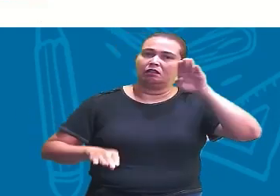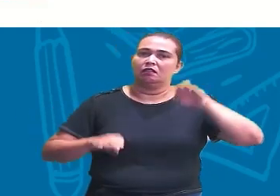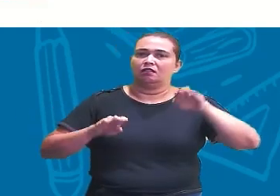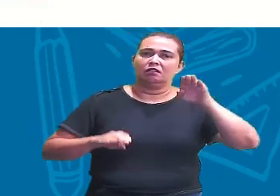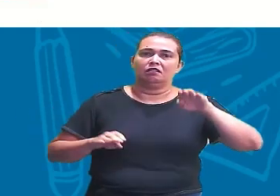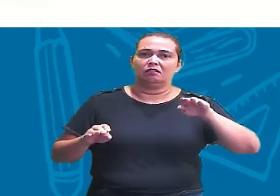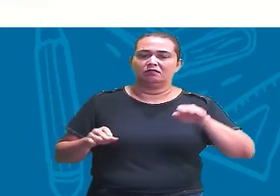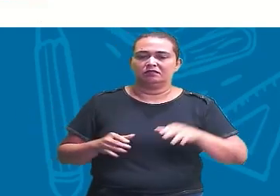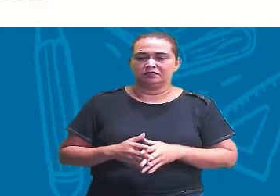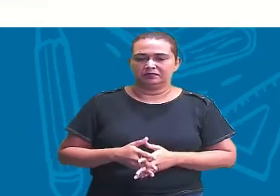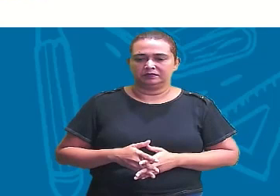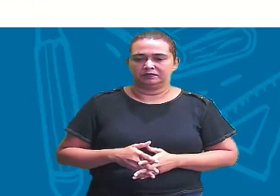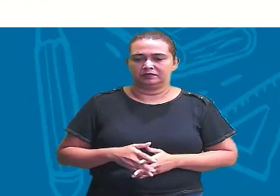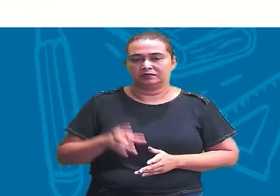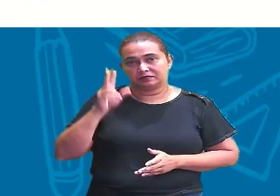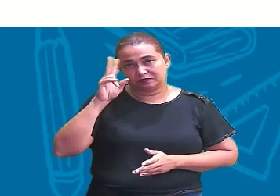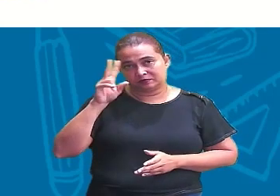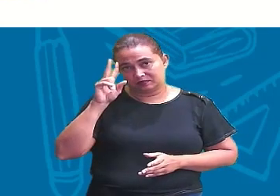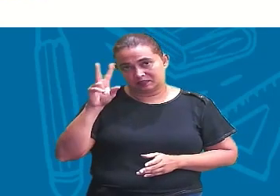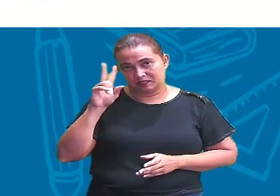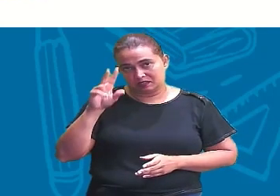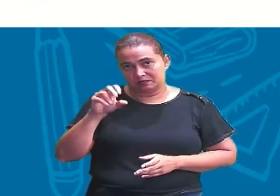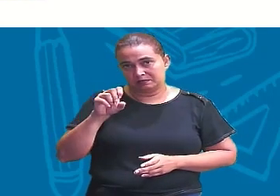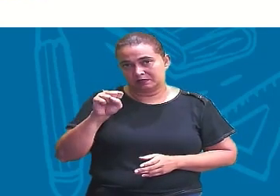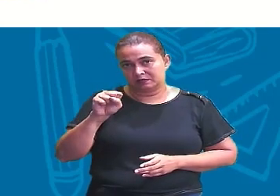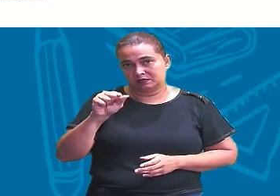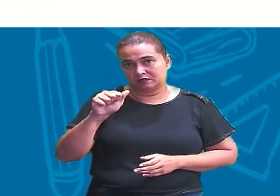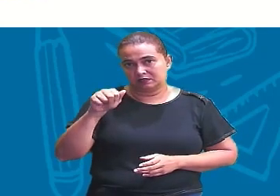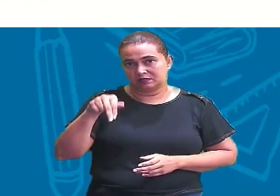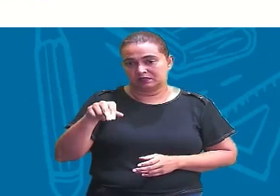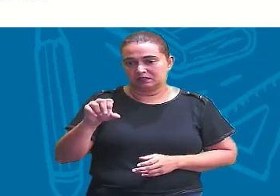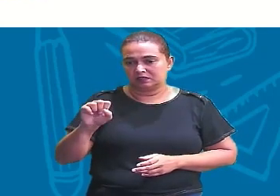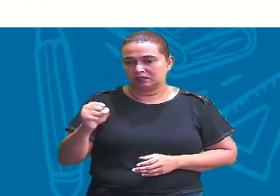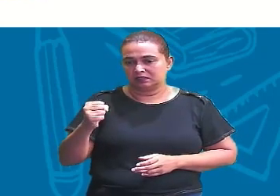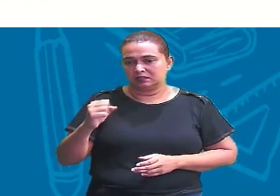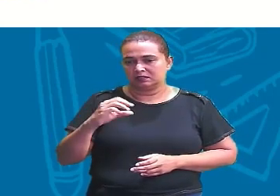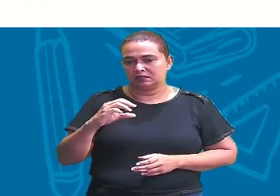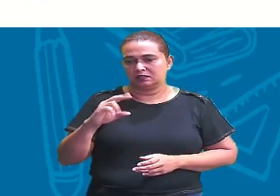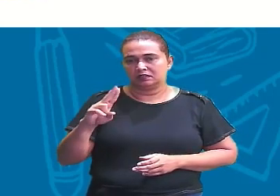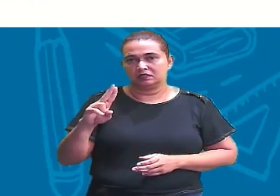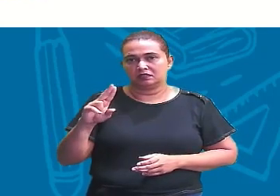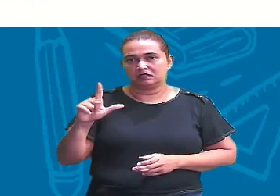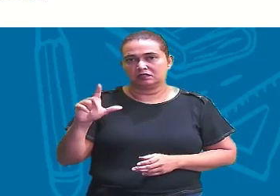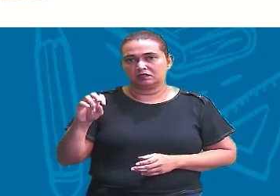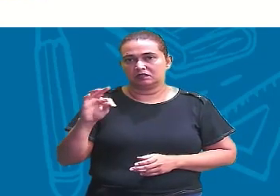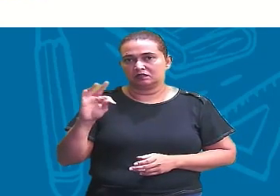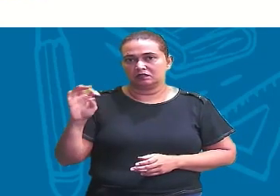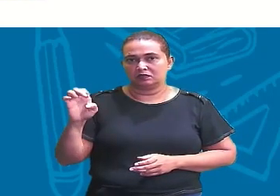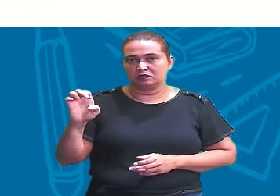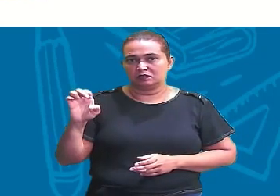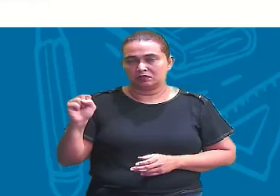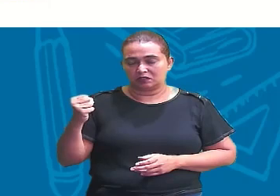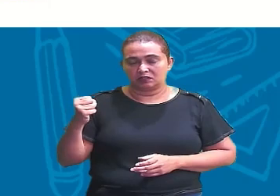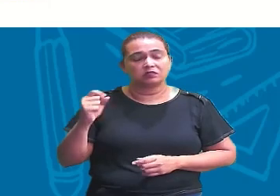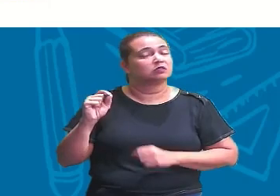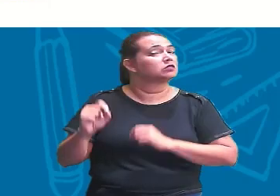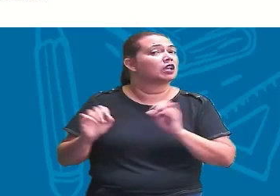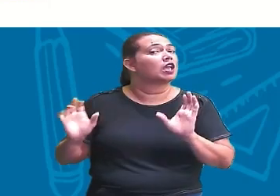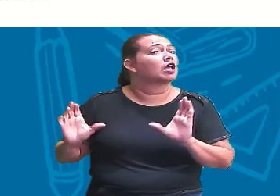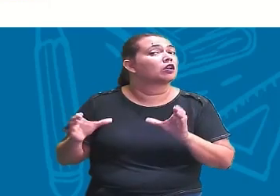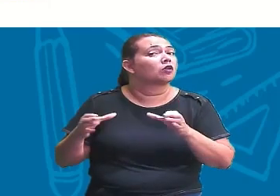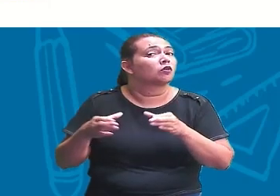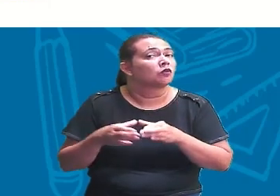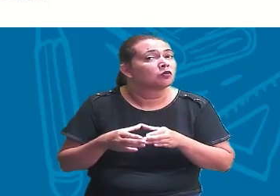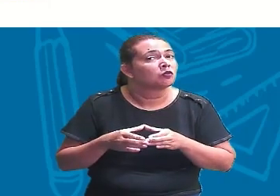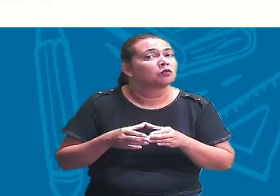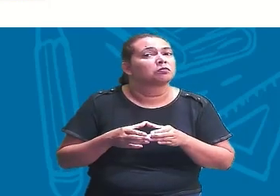Lembra que eu falei dos sans-culottes, que está lá no terceiro estado? Olha quem eram os sans-culottes. Eram artesãos,